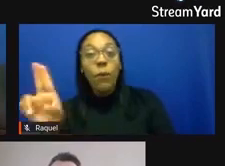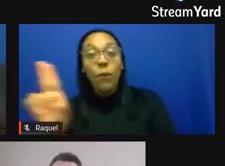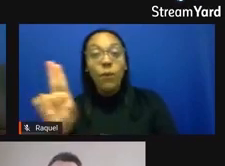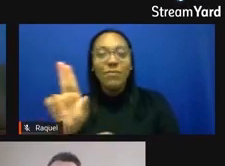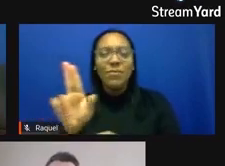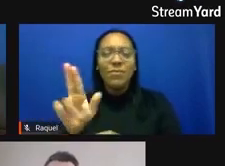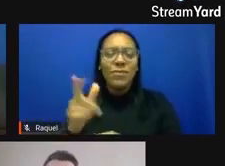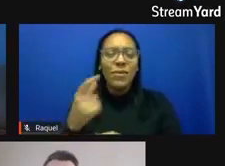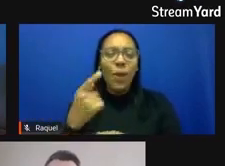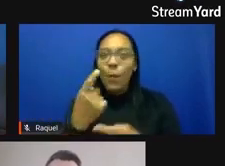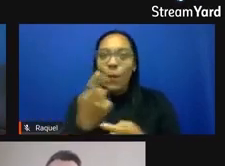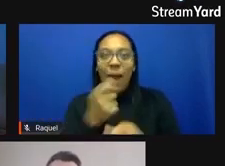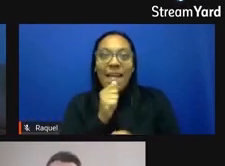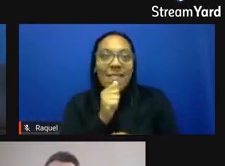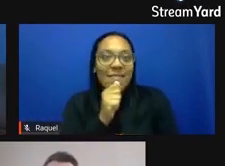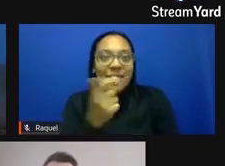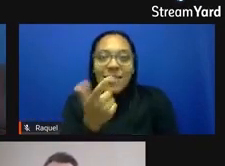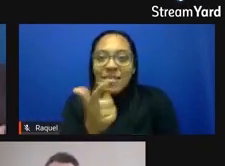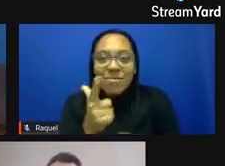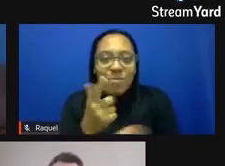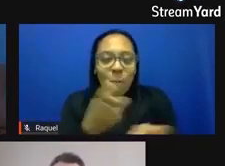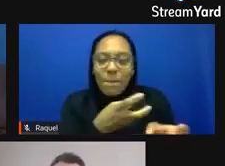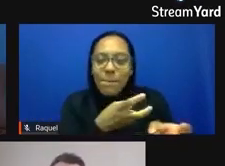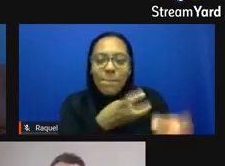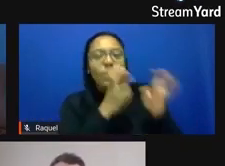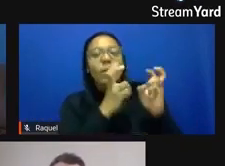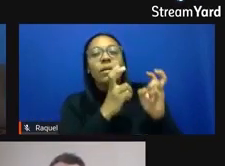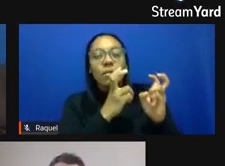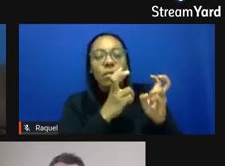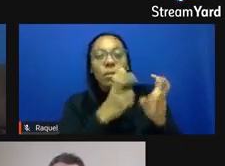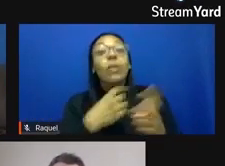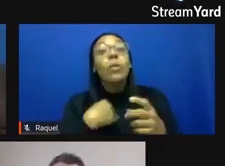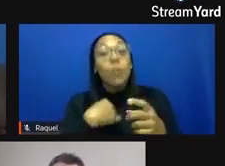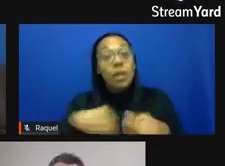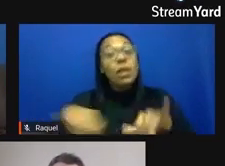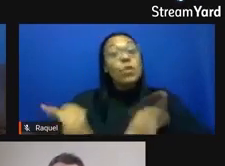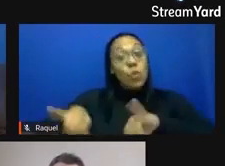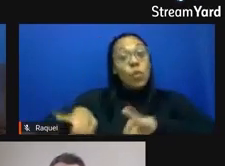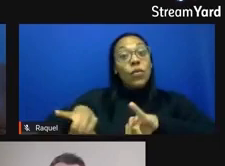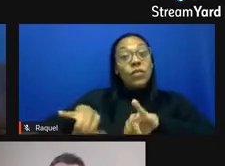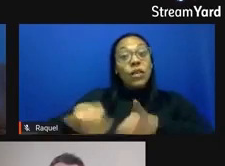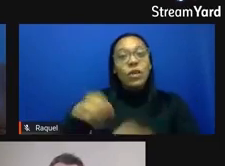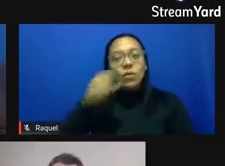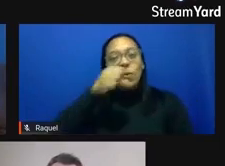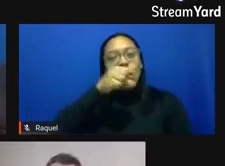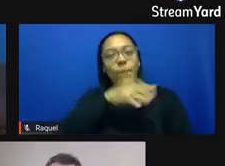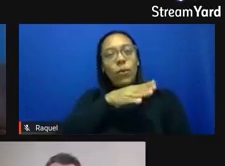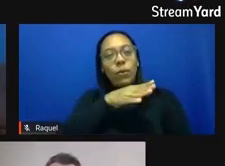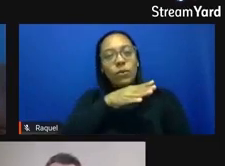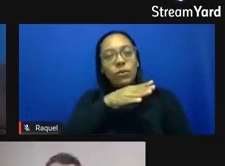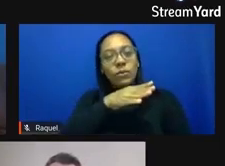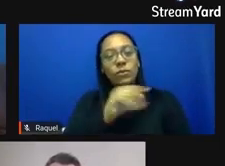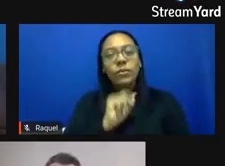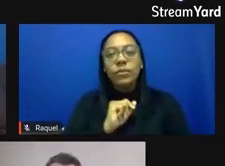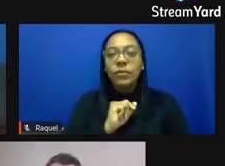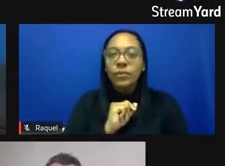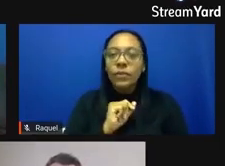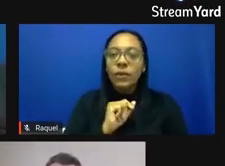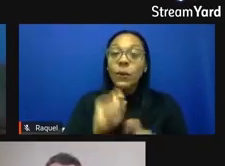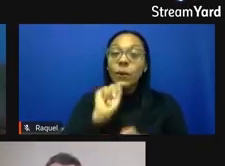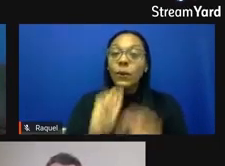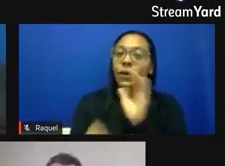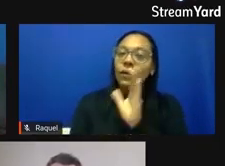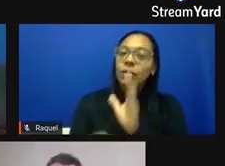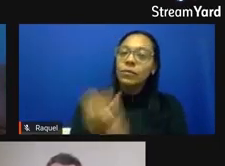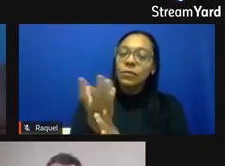conta de que estão sofrendo abuso. Ontem a gente comentava, eu e a Bruna, que às vezes o que acontece